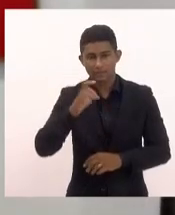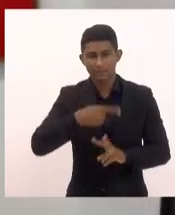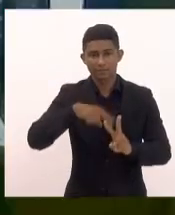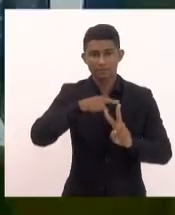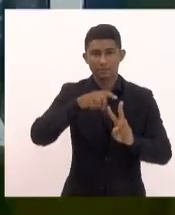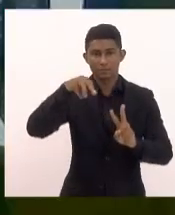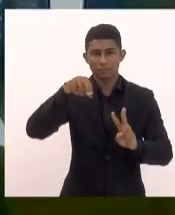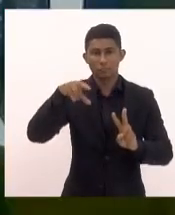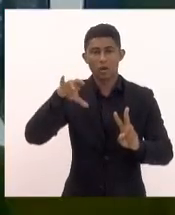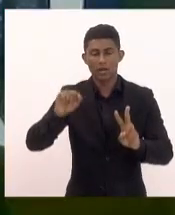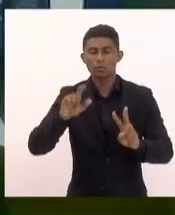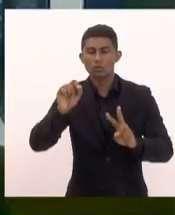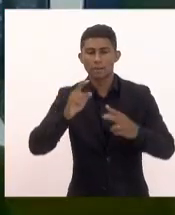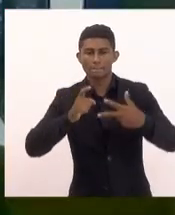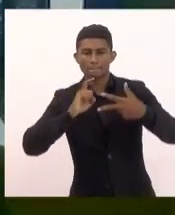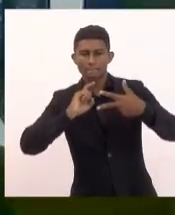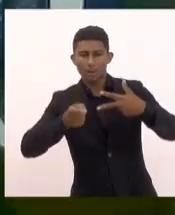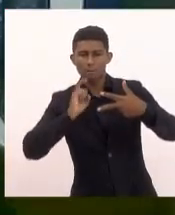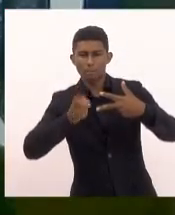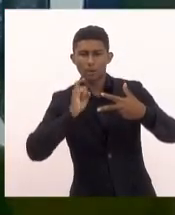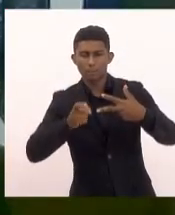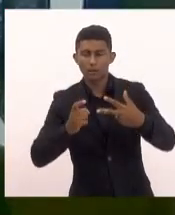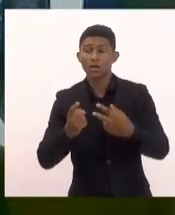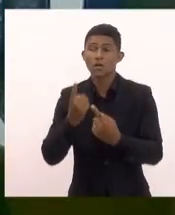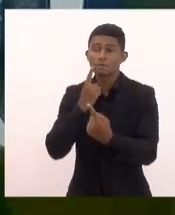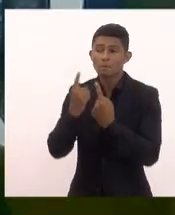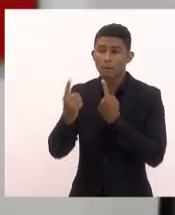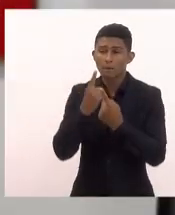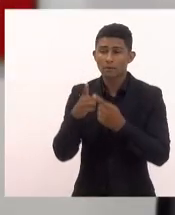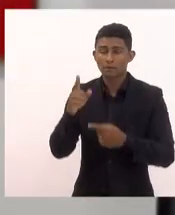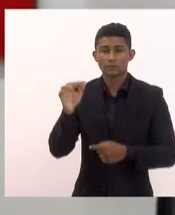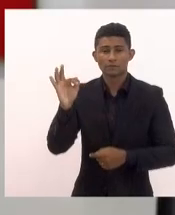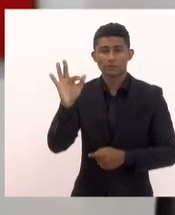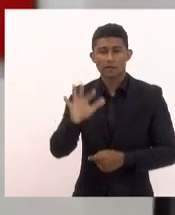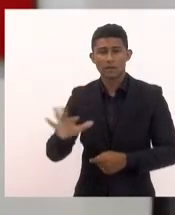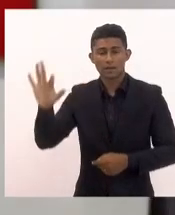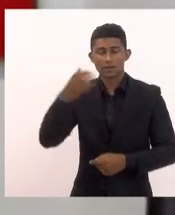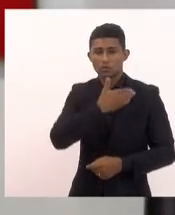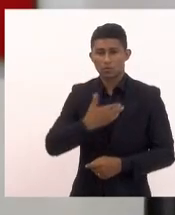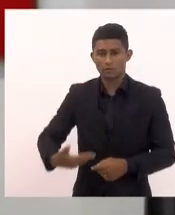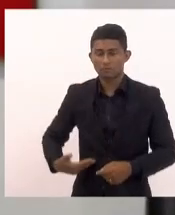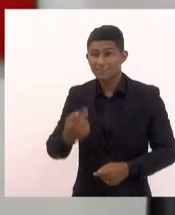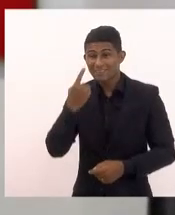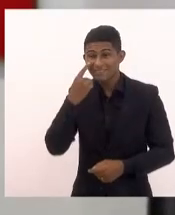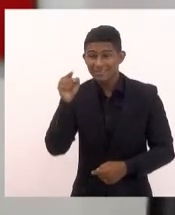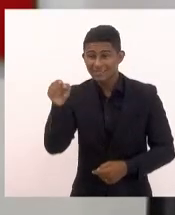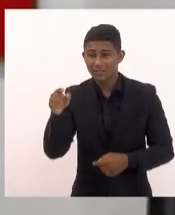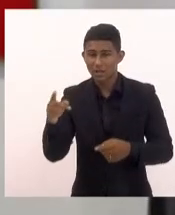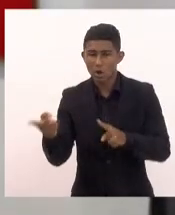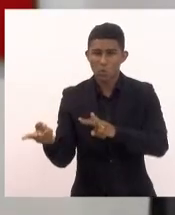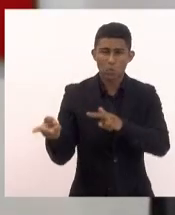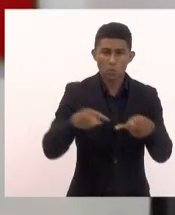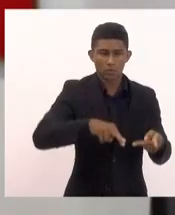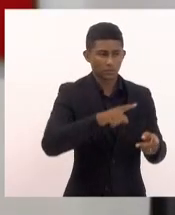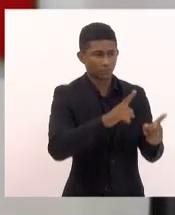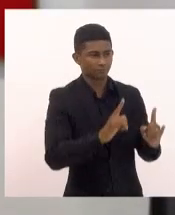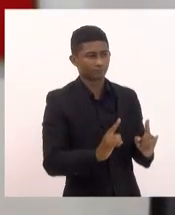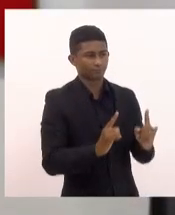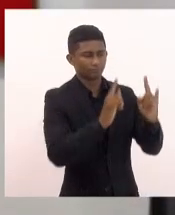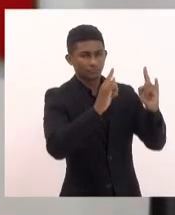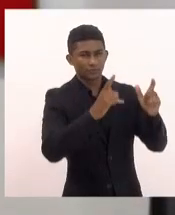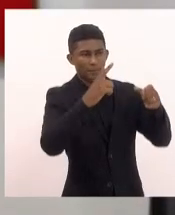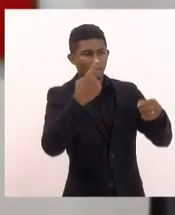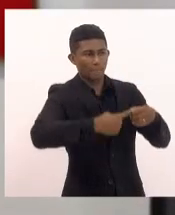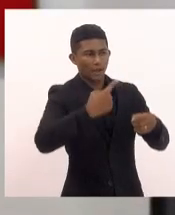Executivo a negociar com o ente federal a transferência para o patrimônio estadual do imóvel situado na Rua das Laranjeiras, número